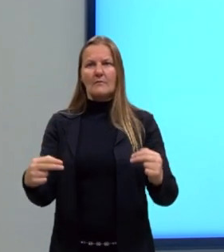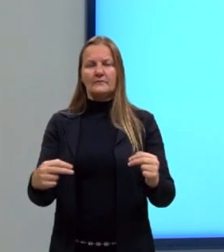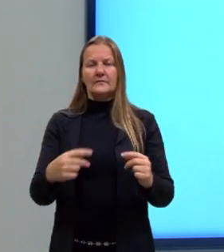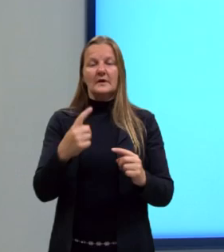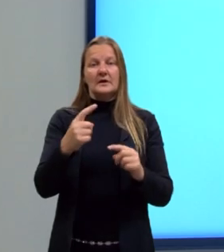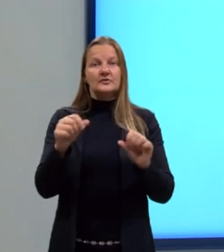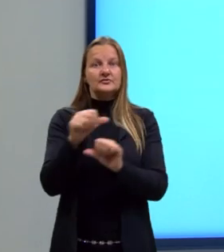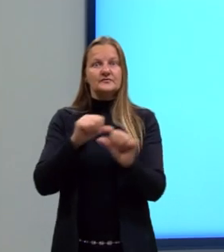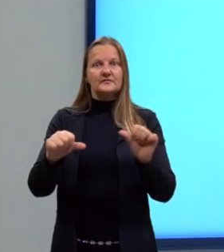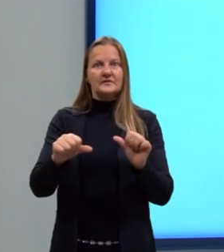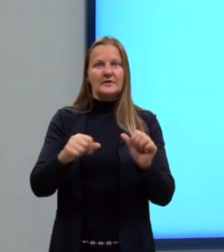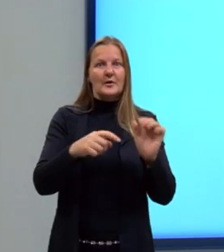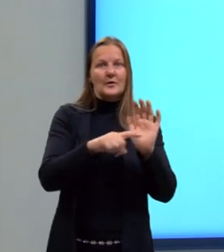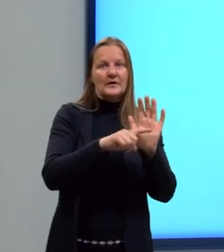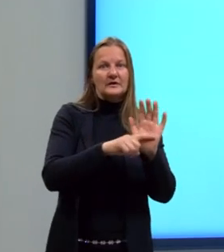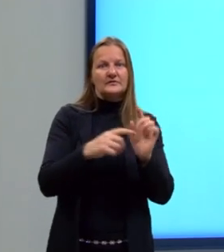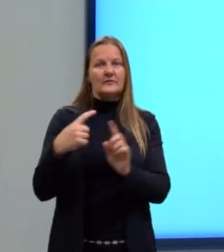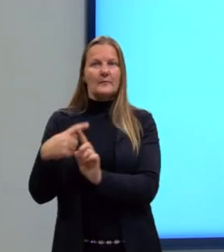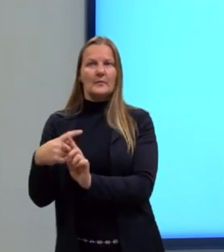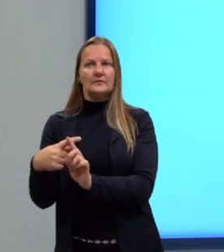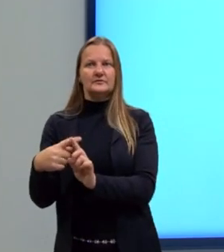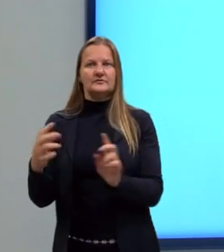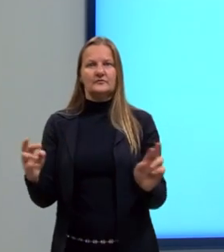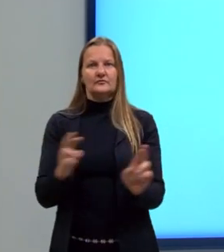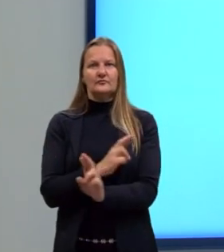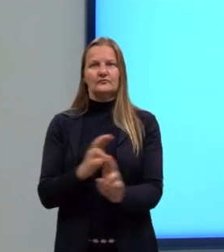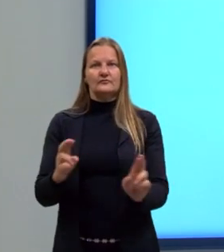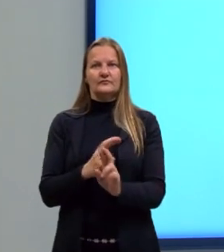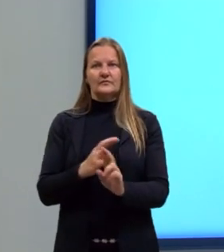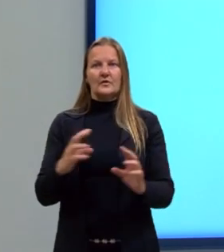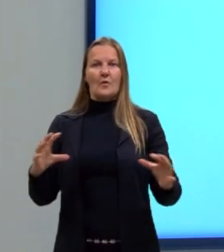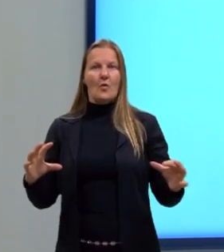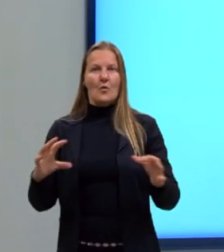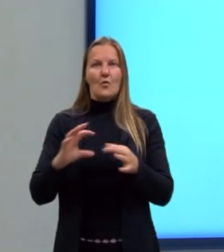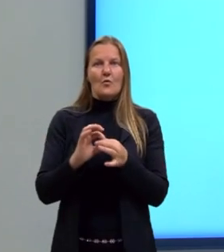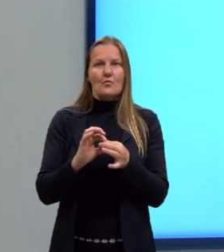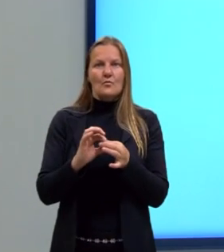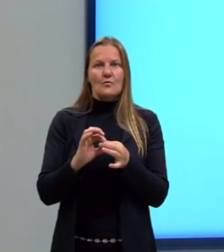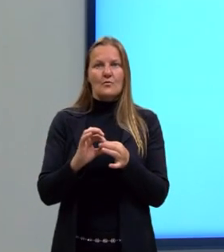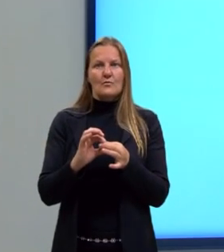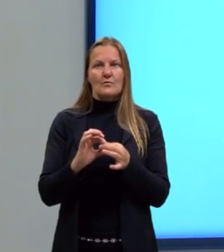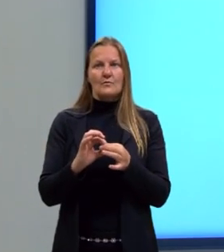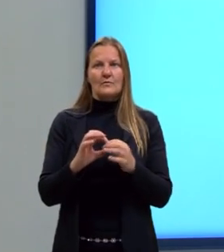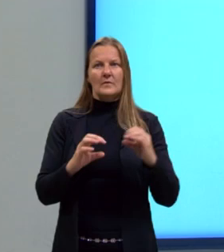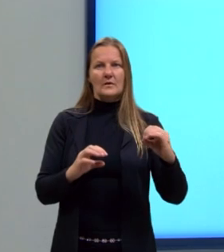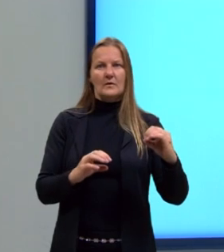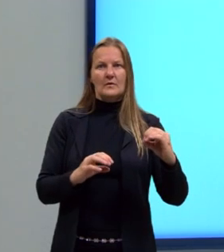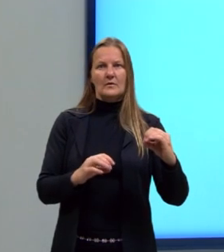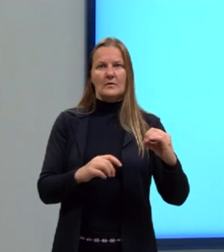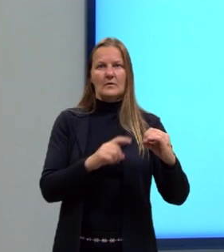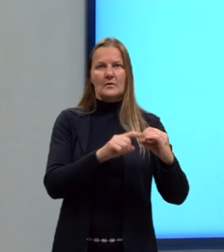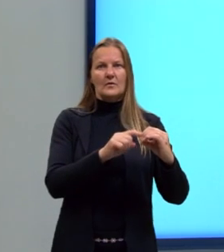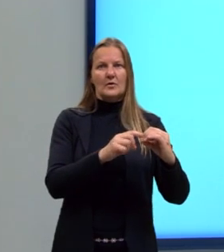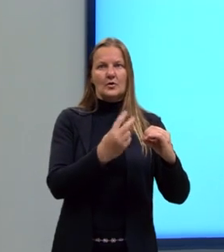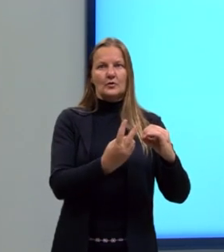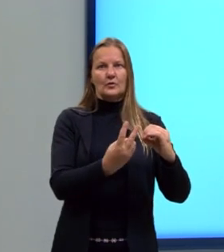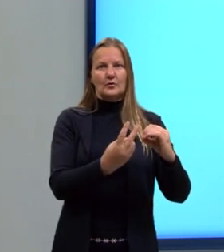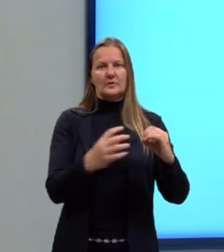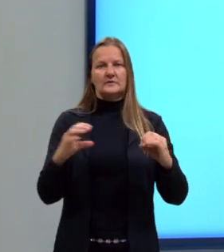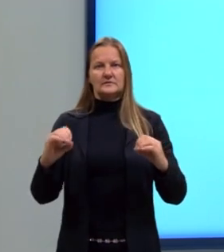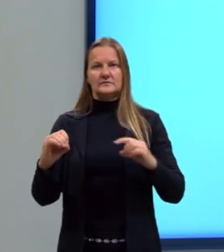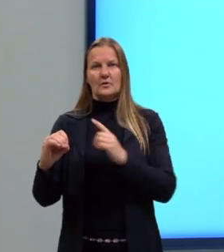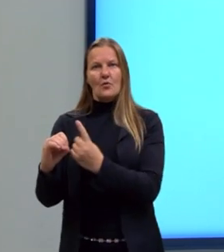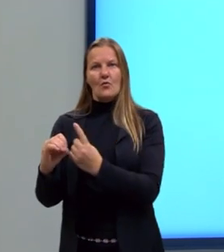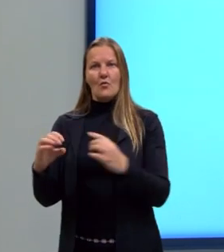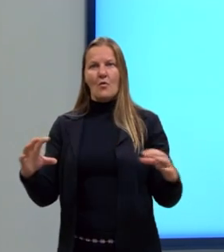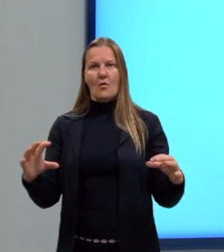positiva e uma negativa elas vão estar então se atraindo né então a força que a carga dois faz